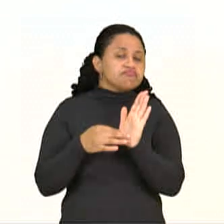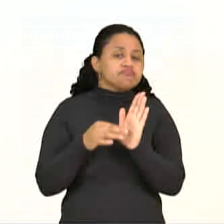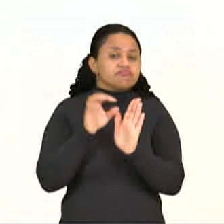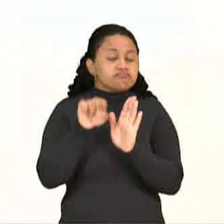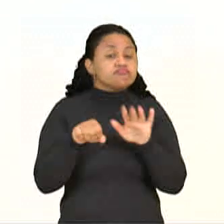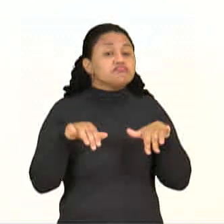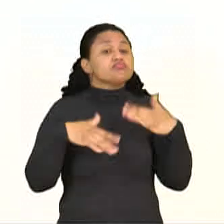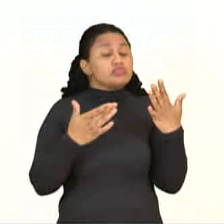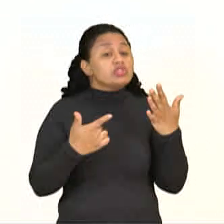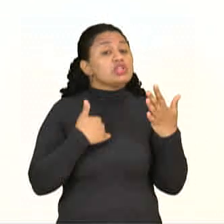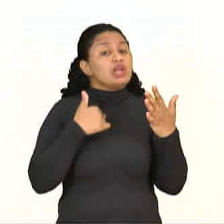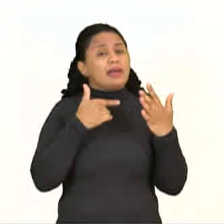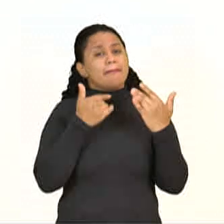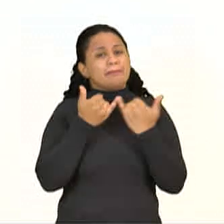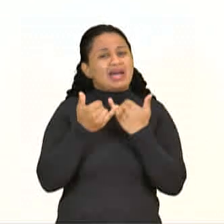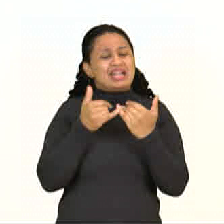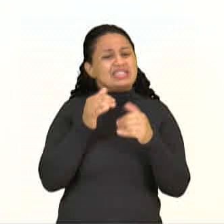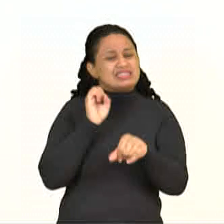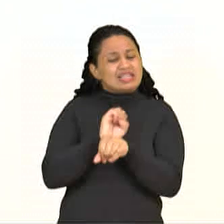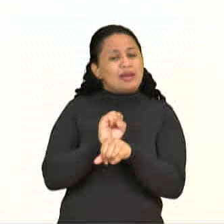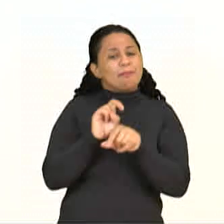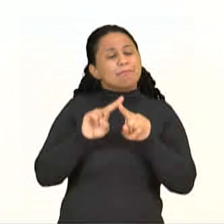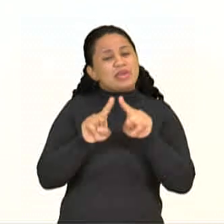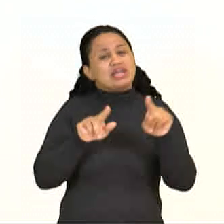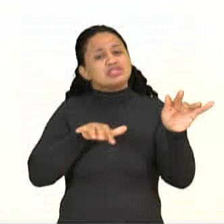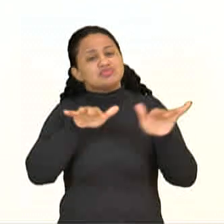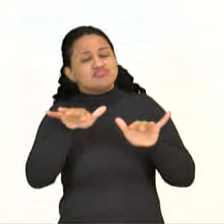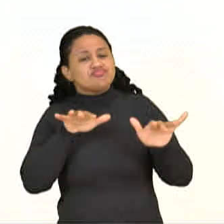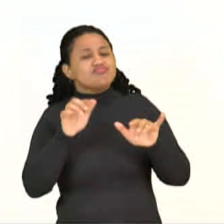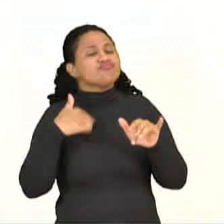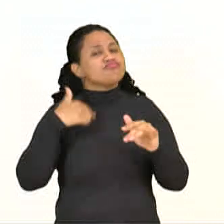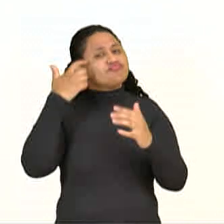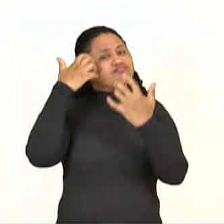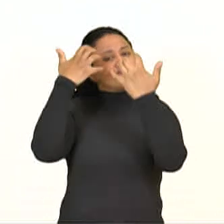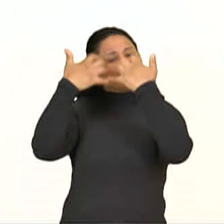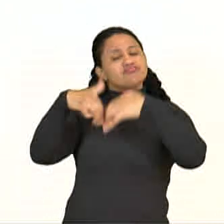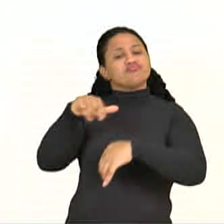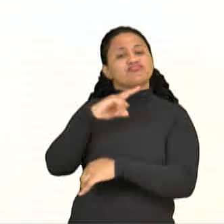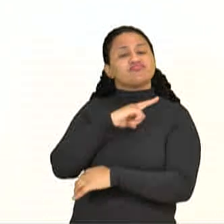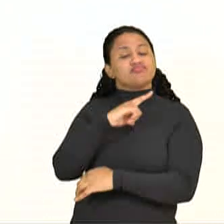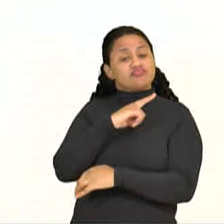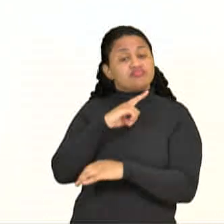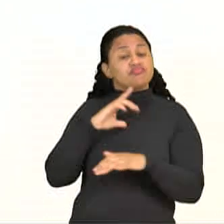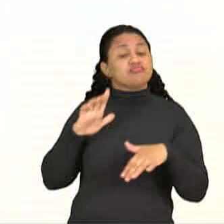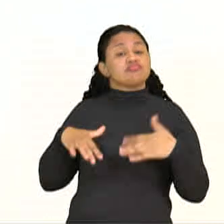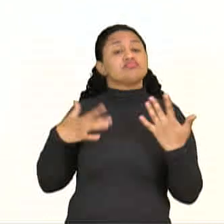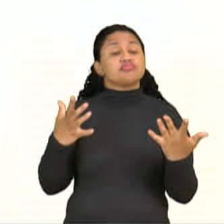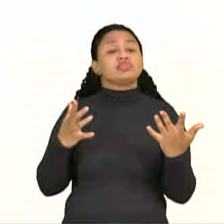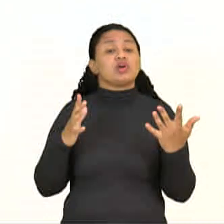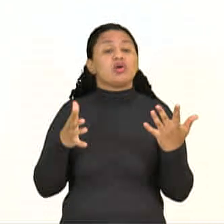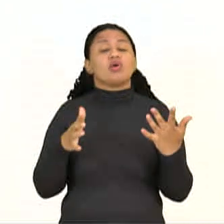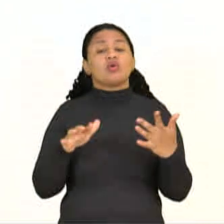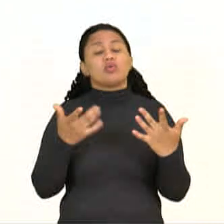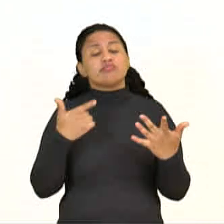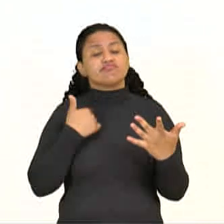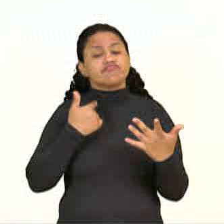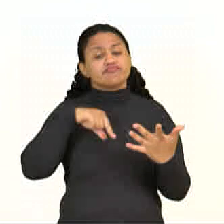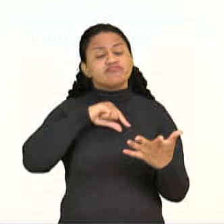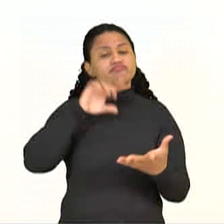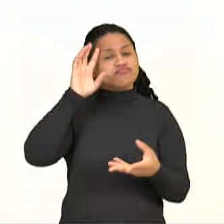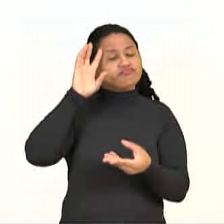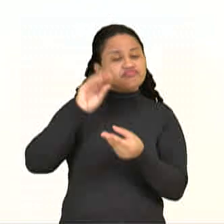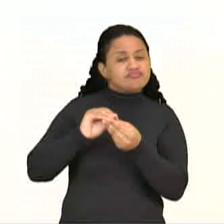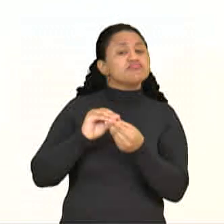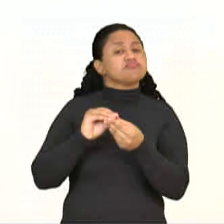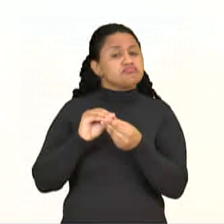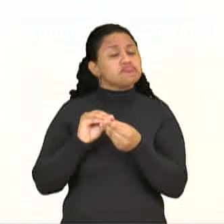de visualmente ser estático, ele movimenta o nosso pensamento. Justamente quando vamos interpretá-lo,